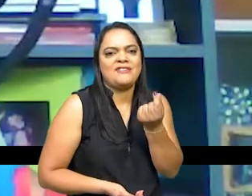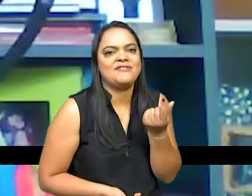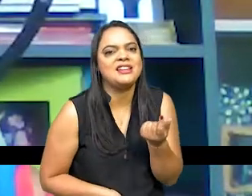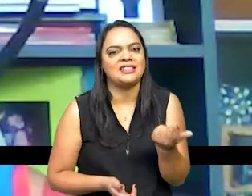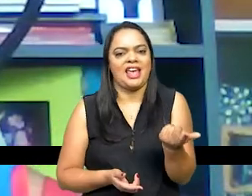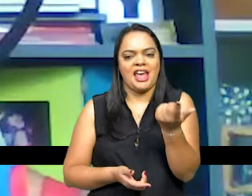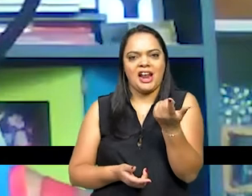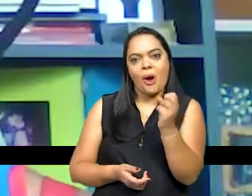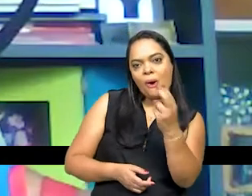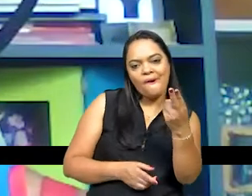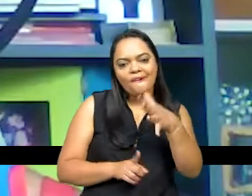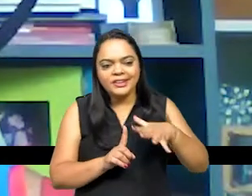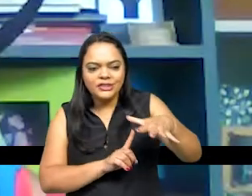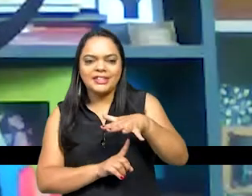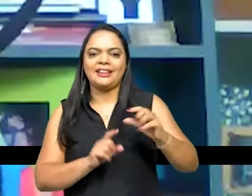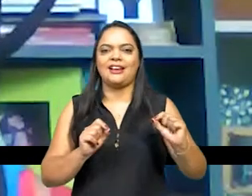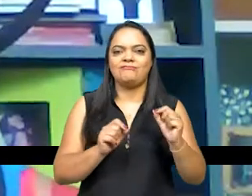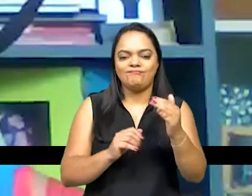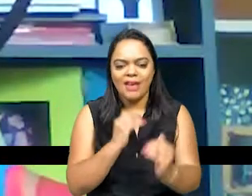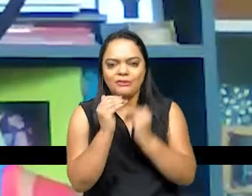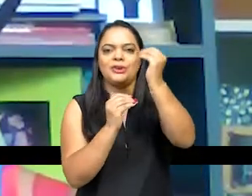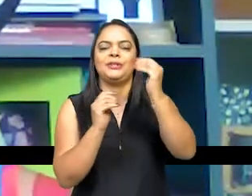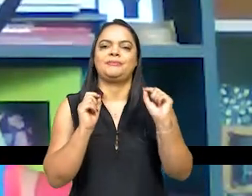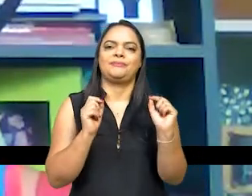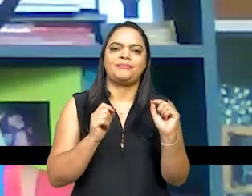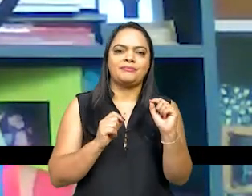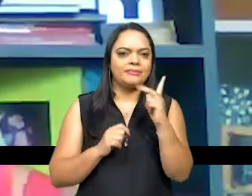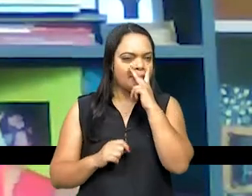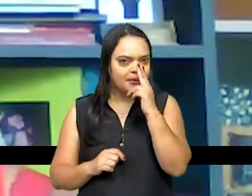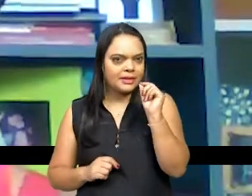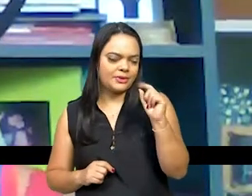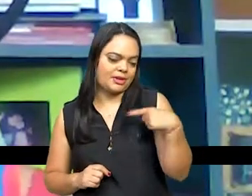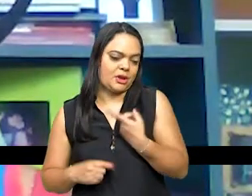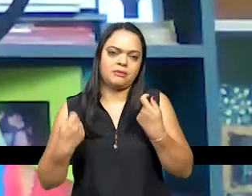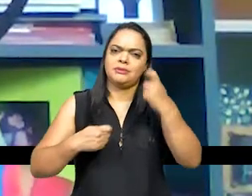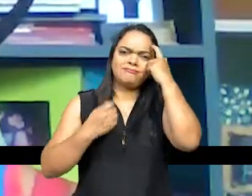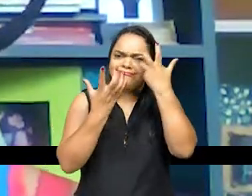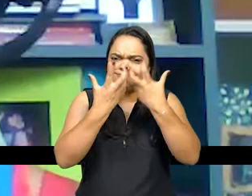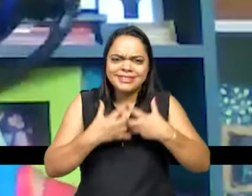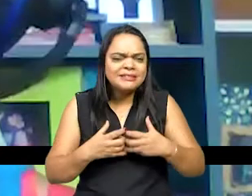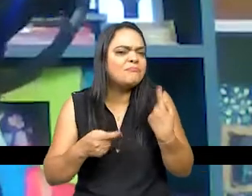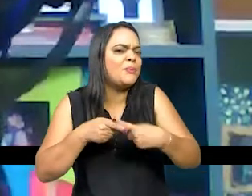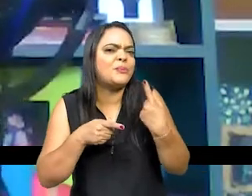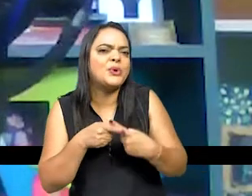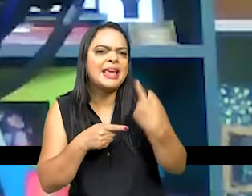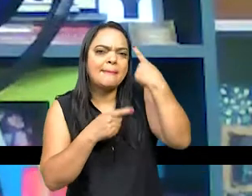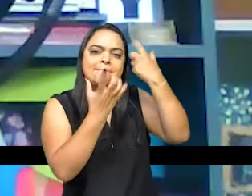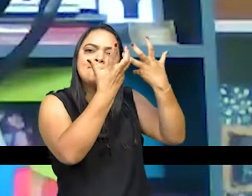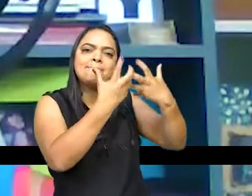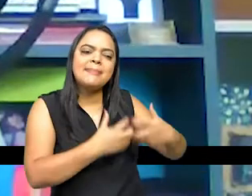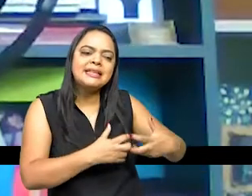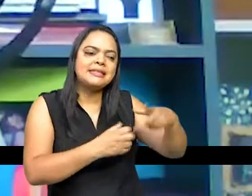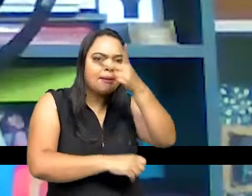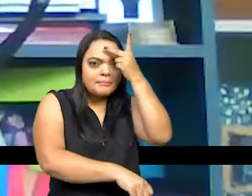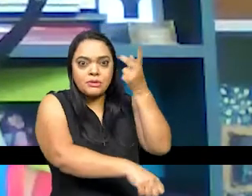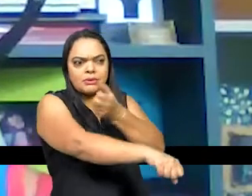enfim, já é uma chave de leitura, né, para a gente refletir sobre a importância de por que pensar a branquitude,